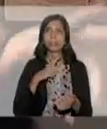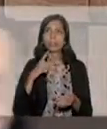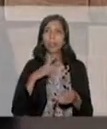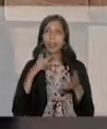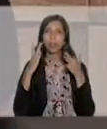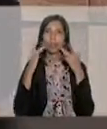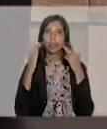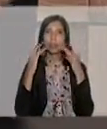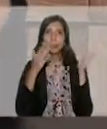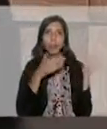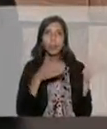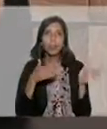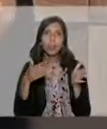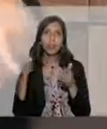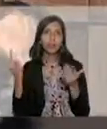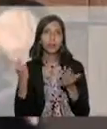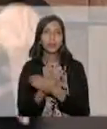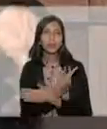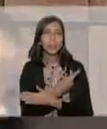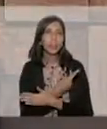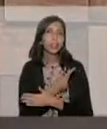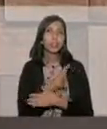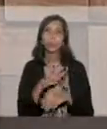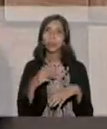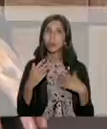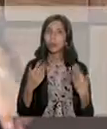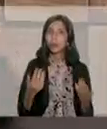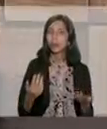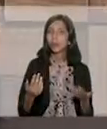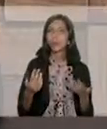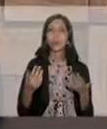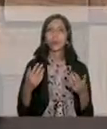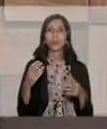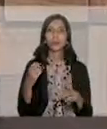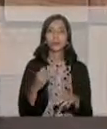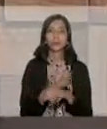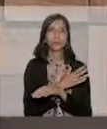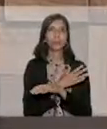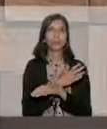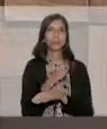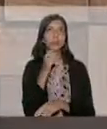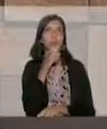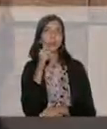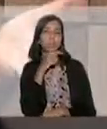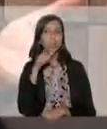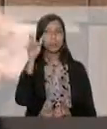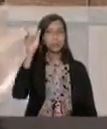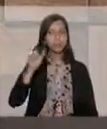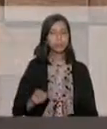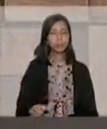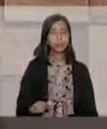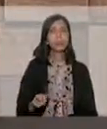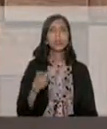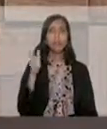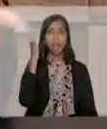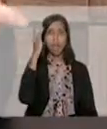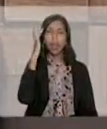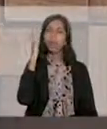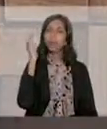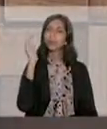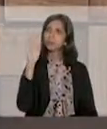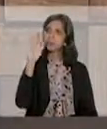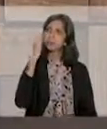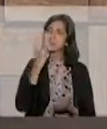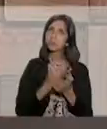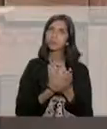alguma cena ou alguma situação ou alguma trama mais engraçada, que tem um personagem mais... Eu acho